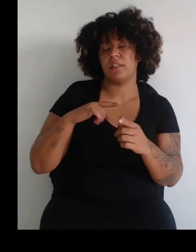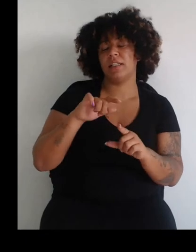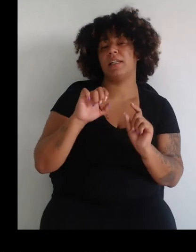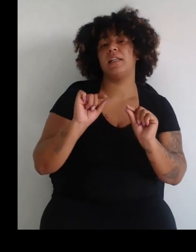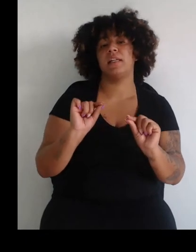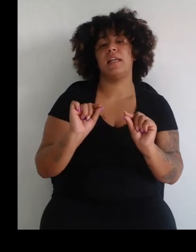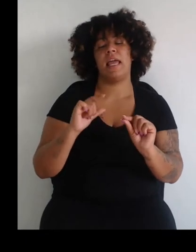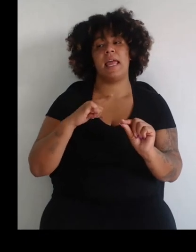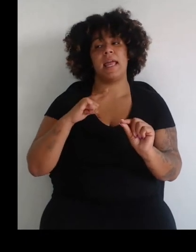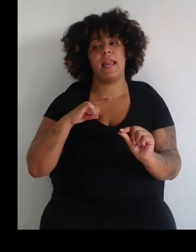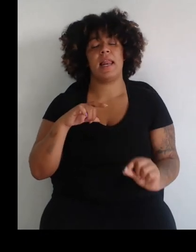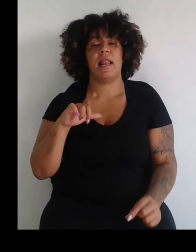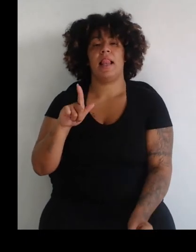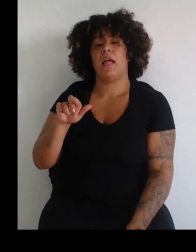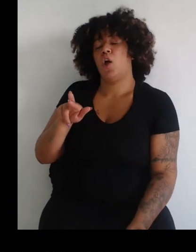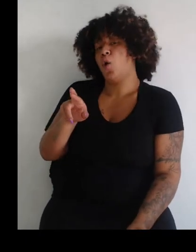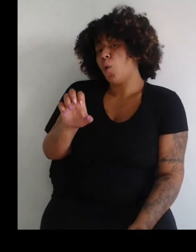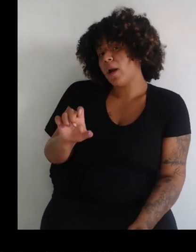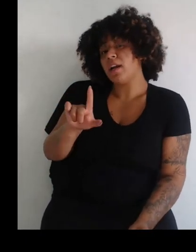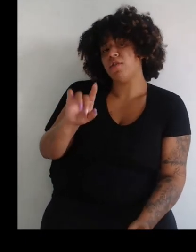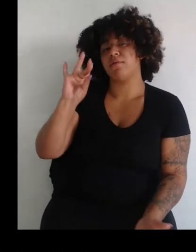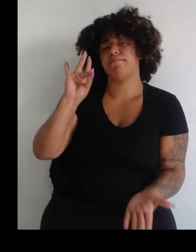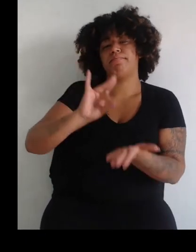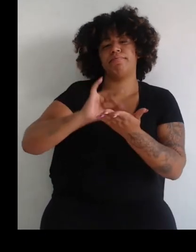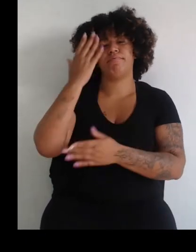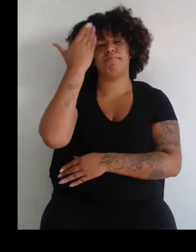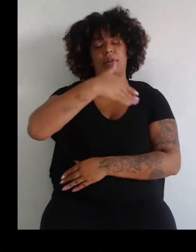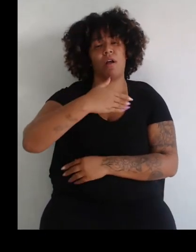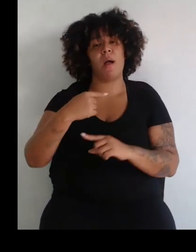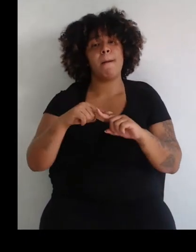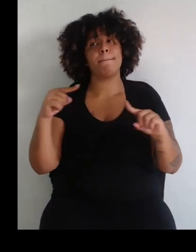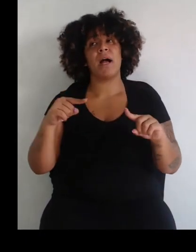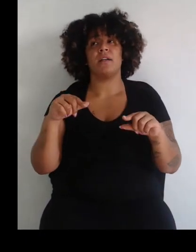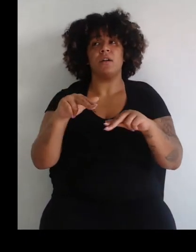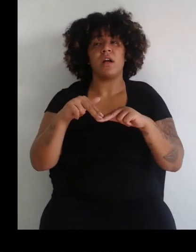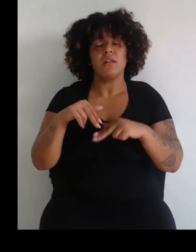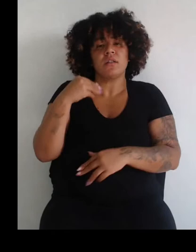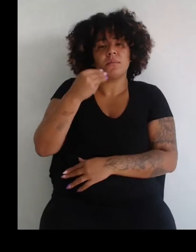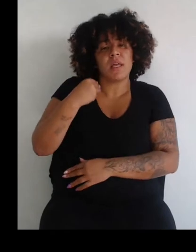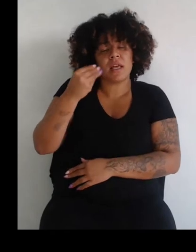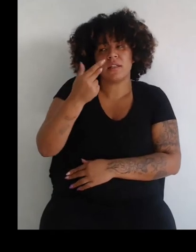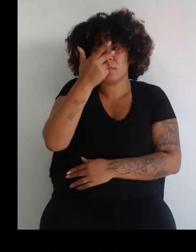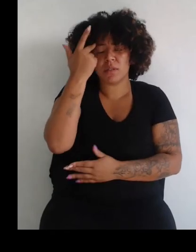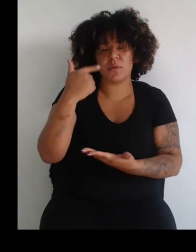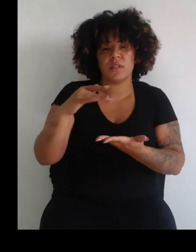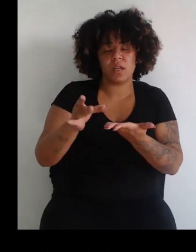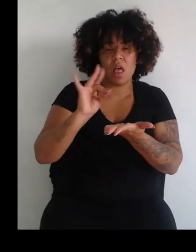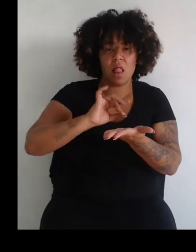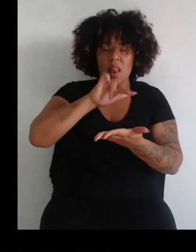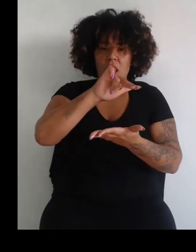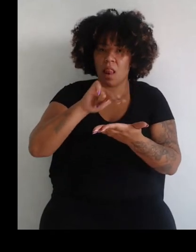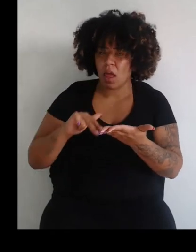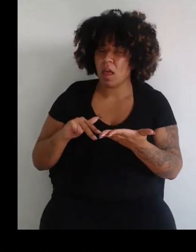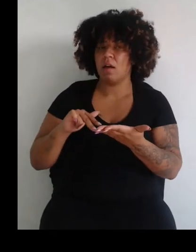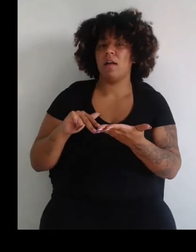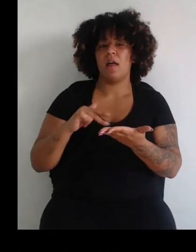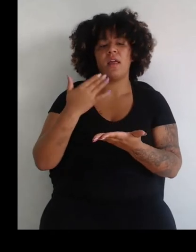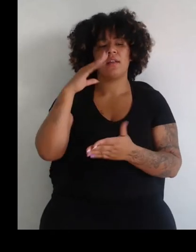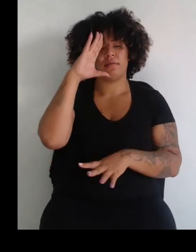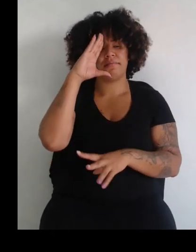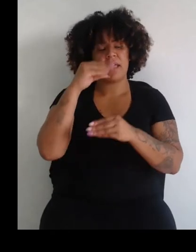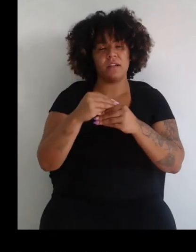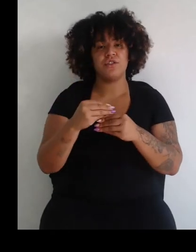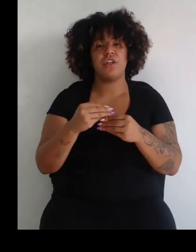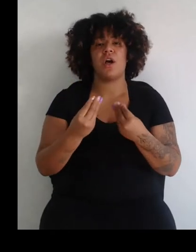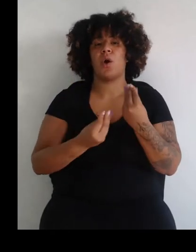o efeito não é só de choque mas de suspeitas confirmadas para o leitor essas ambiguidades no início da entrevista são esclarecidas